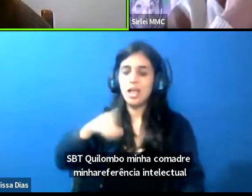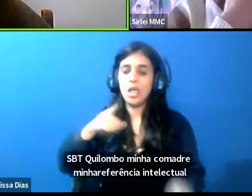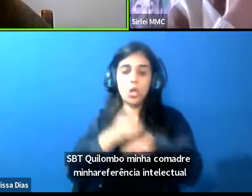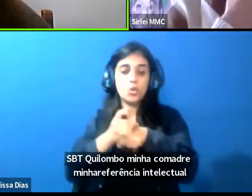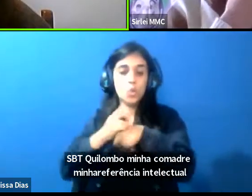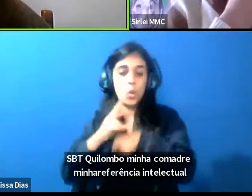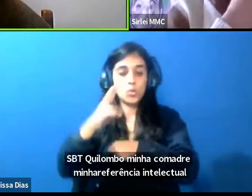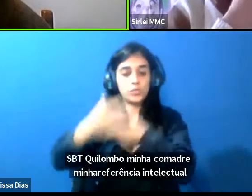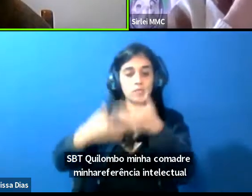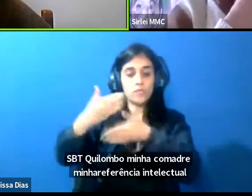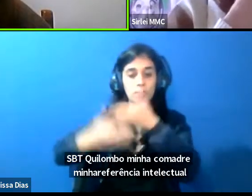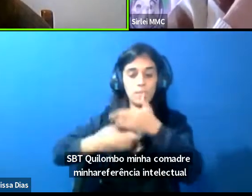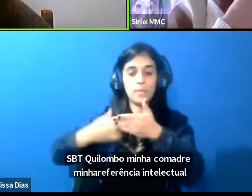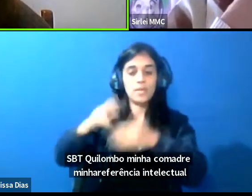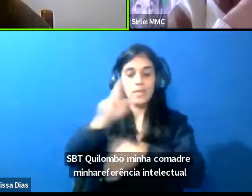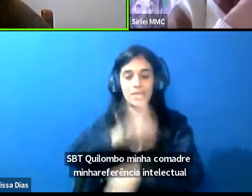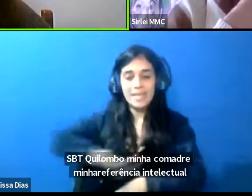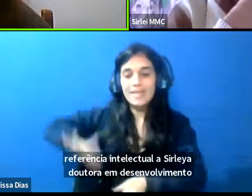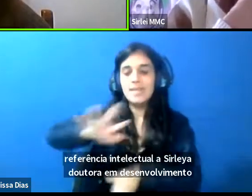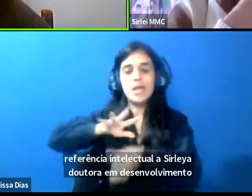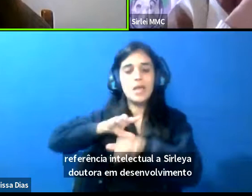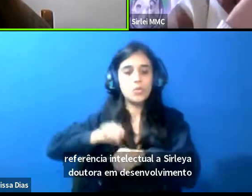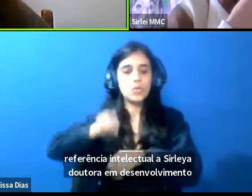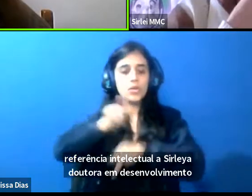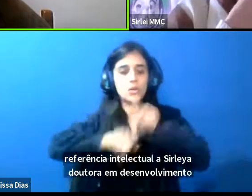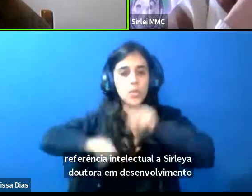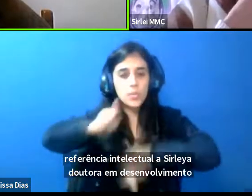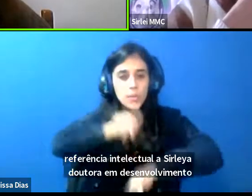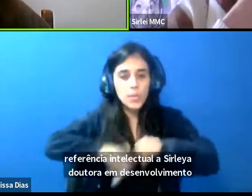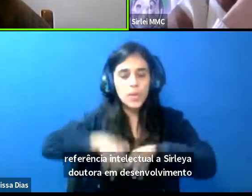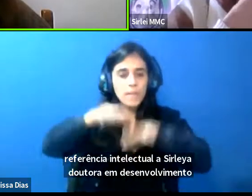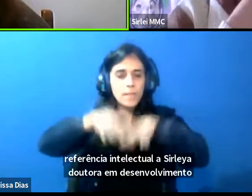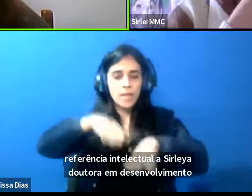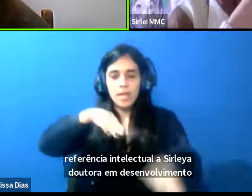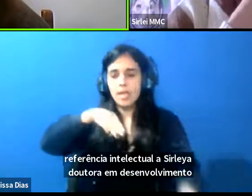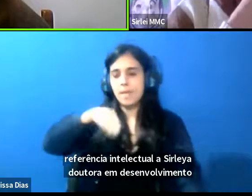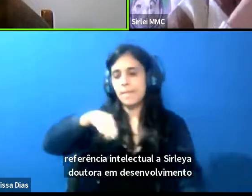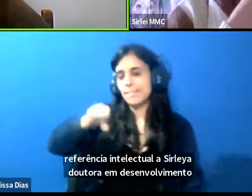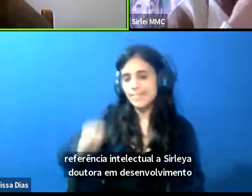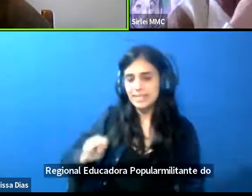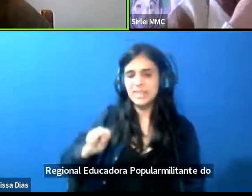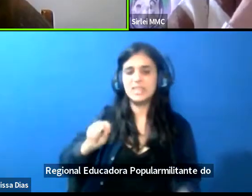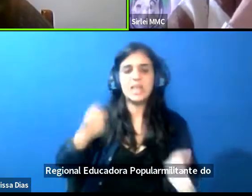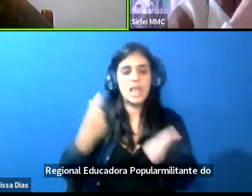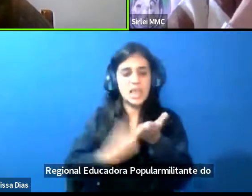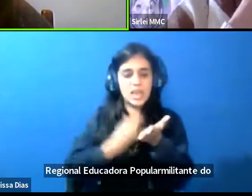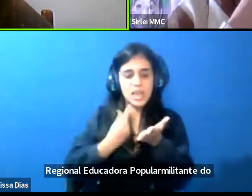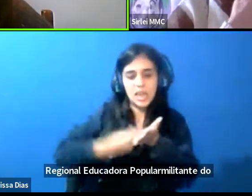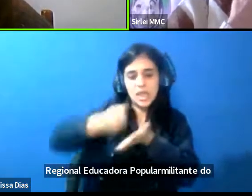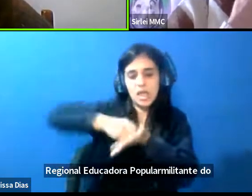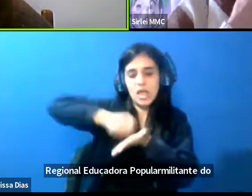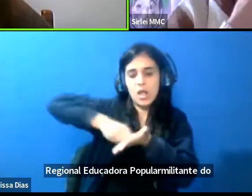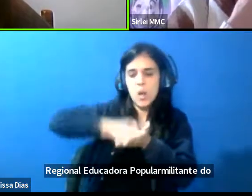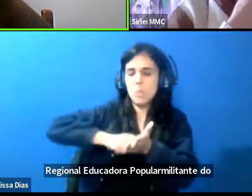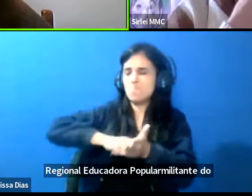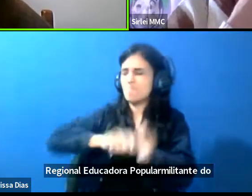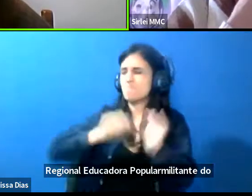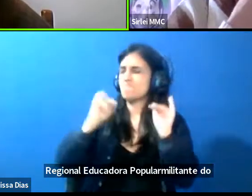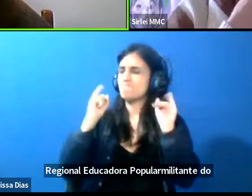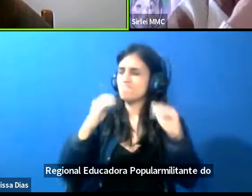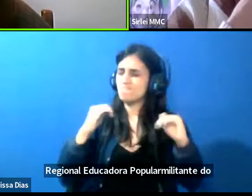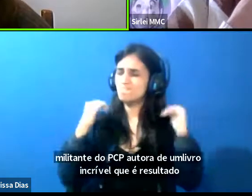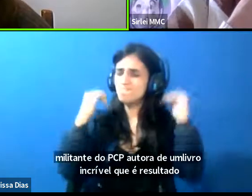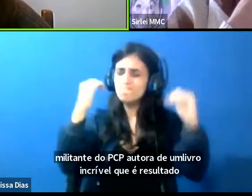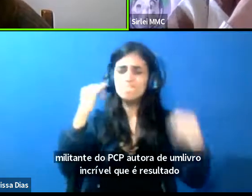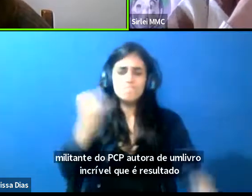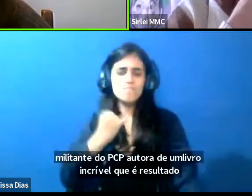desenvolvimento regional, educadora popular, militante do MMC, autora de um livro incrível que é resultado da tese de